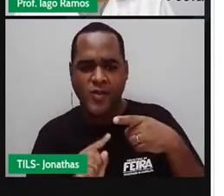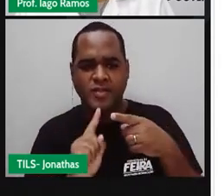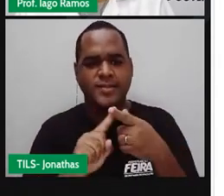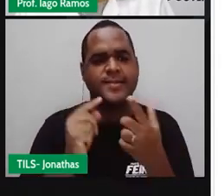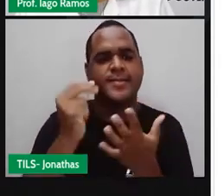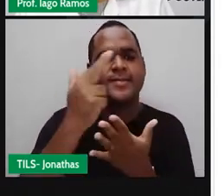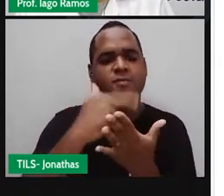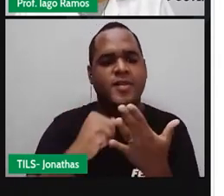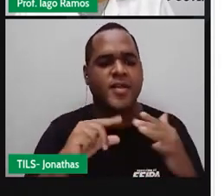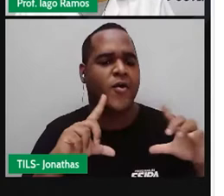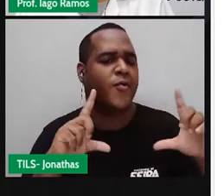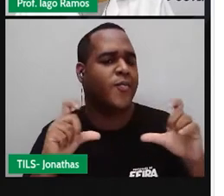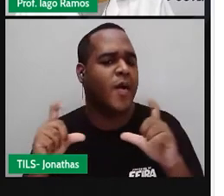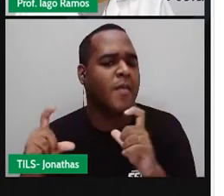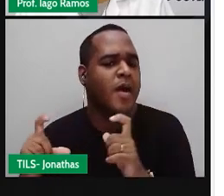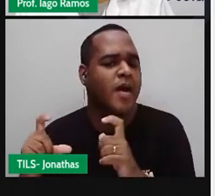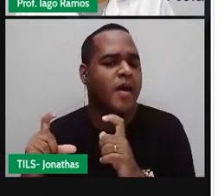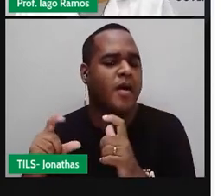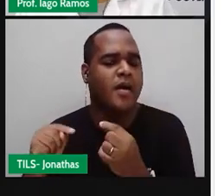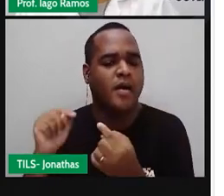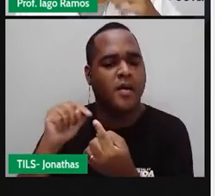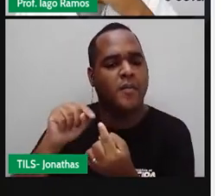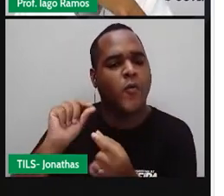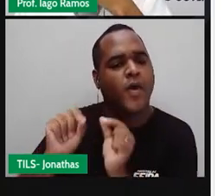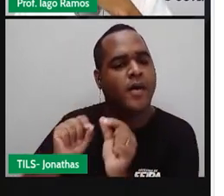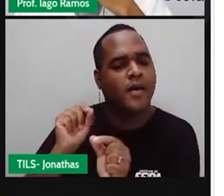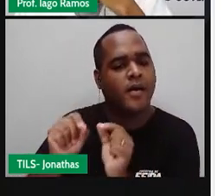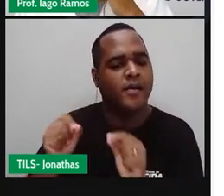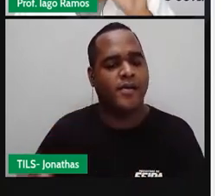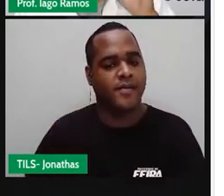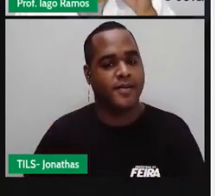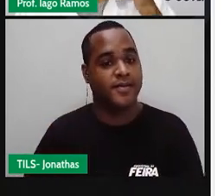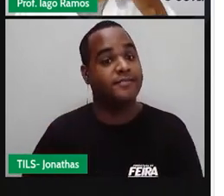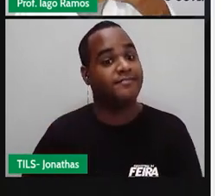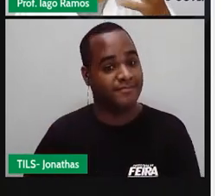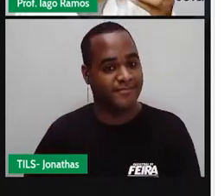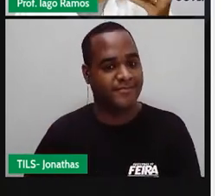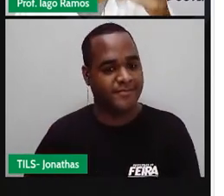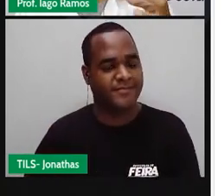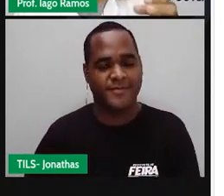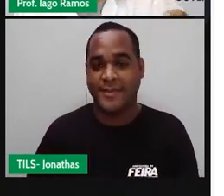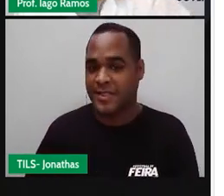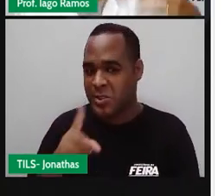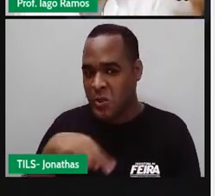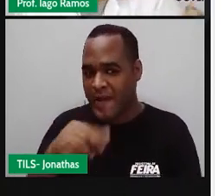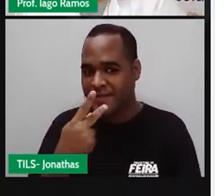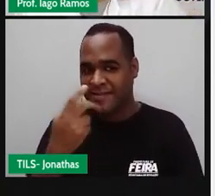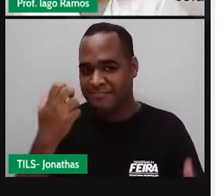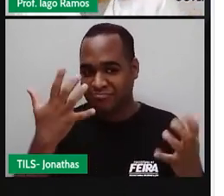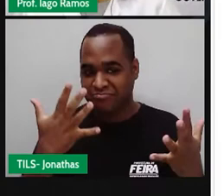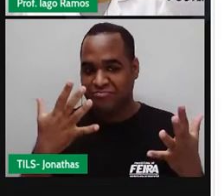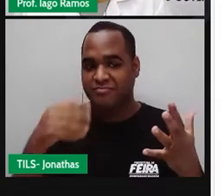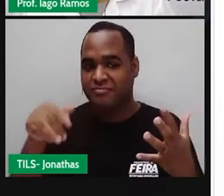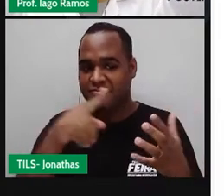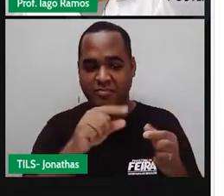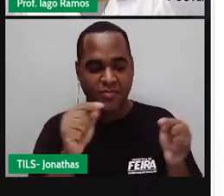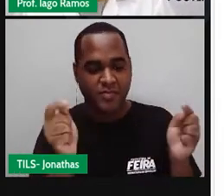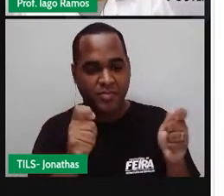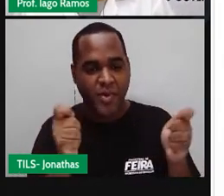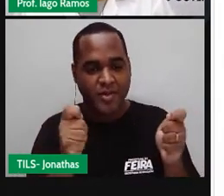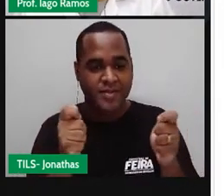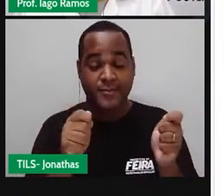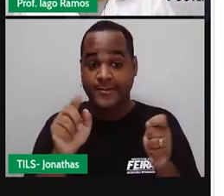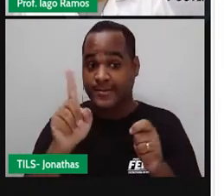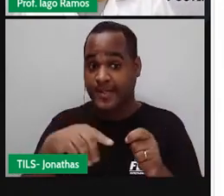frações que representam as ilustrações então eu vou tentando criar situações aqui